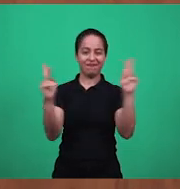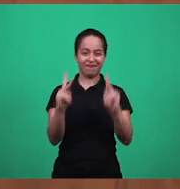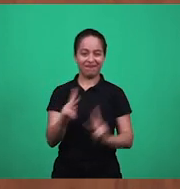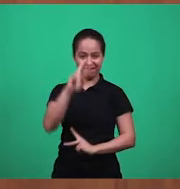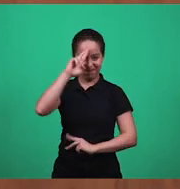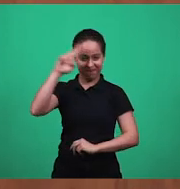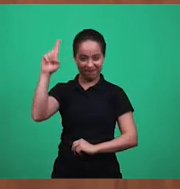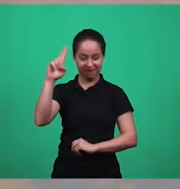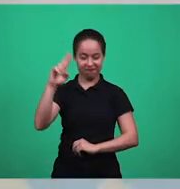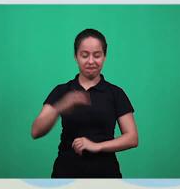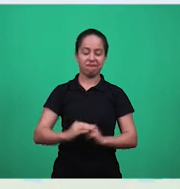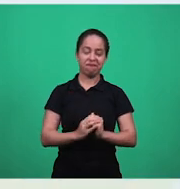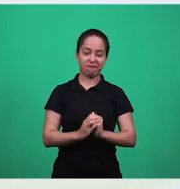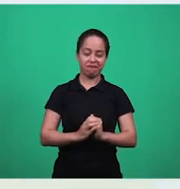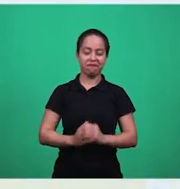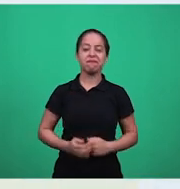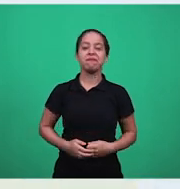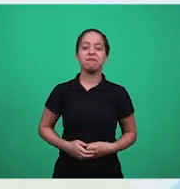todos a paz do Senhor.